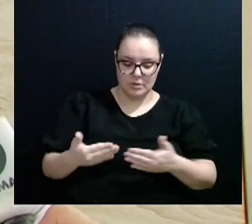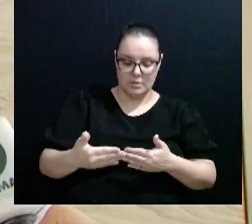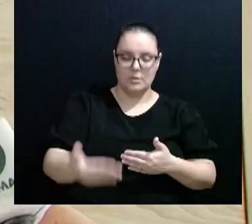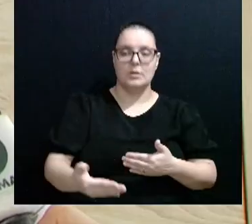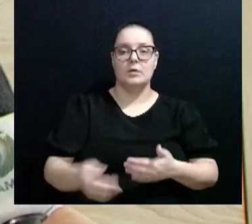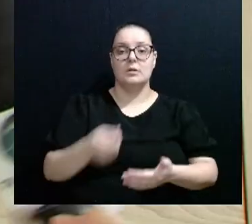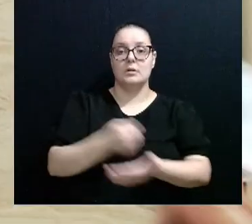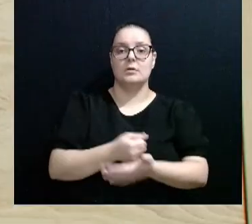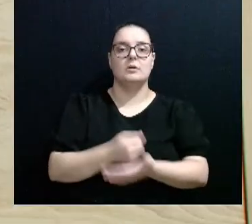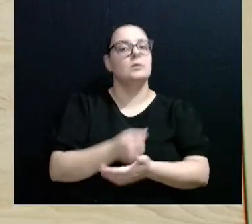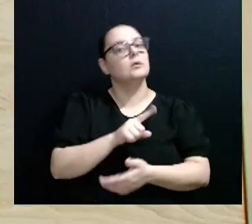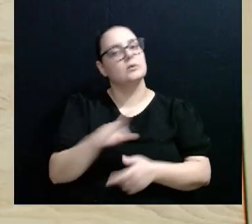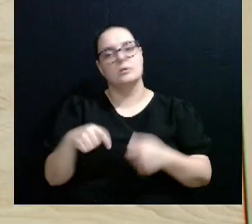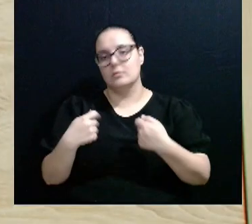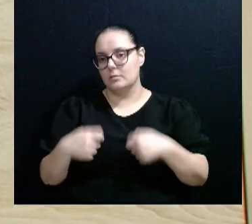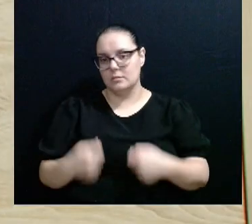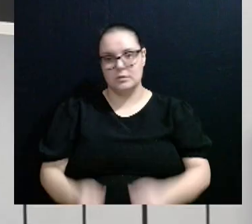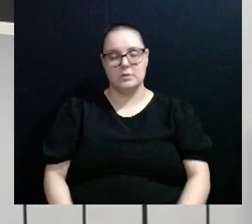mais necessária.